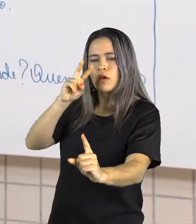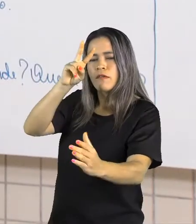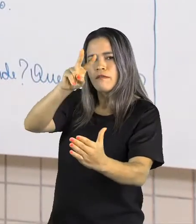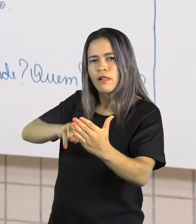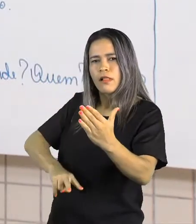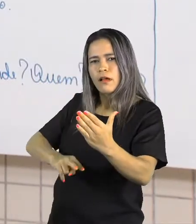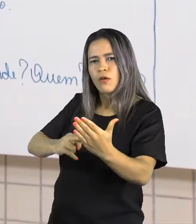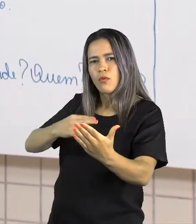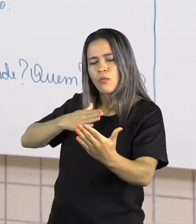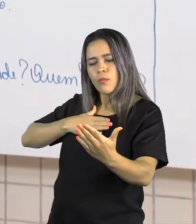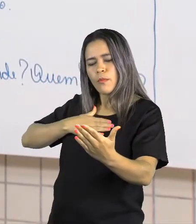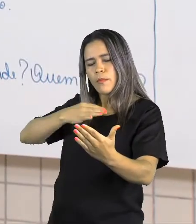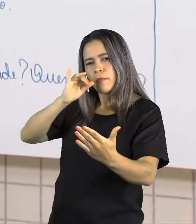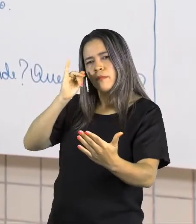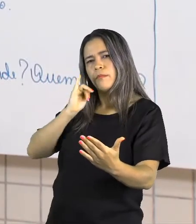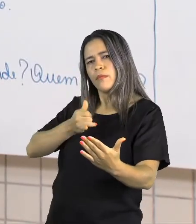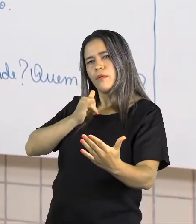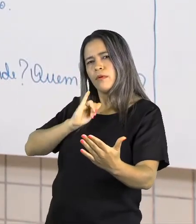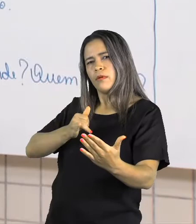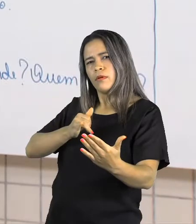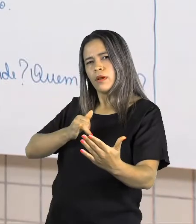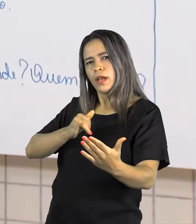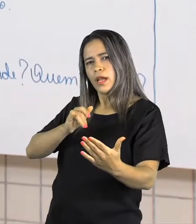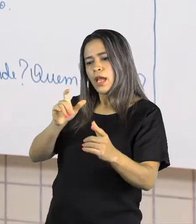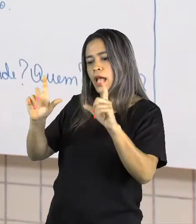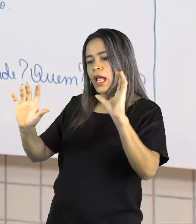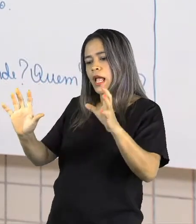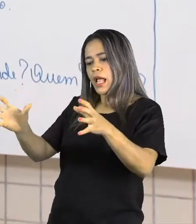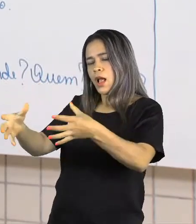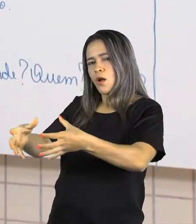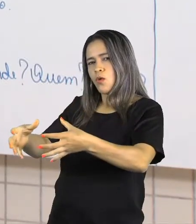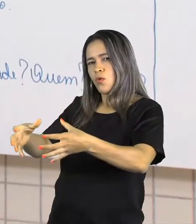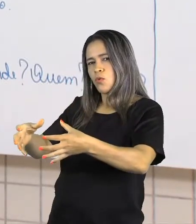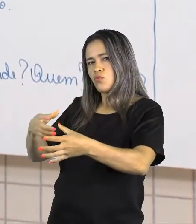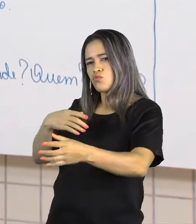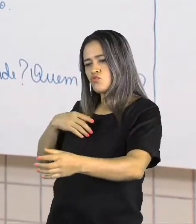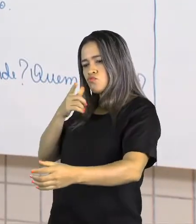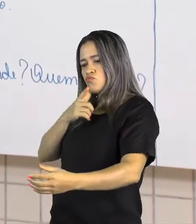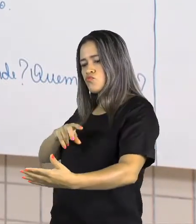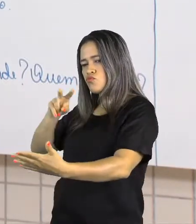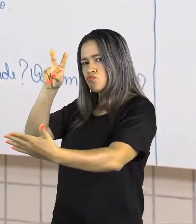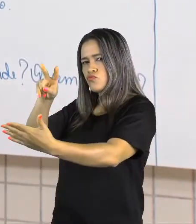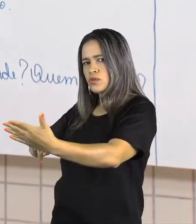Então, para quem? Qual é o público que eu preciso alcançar?